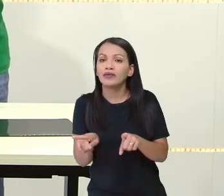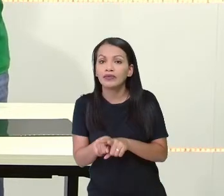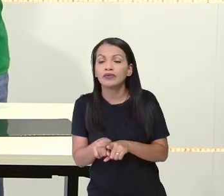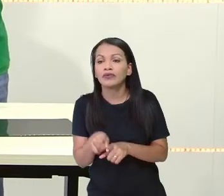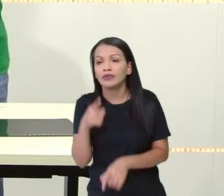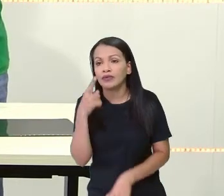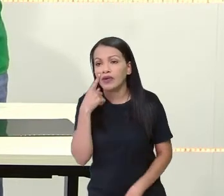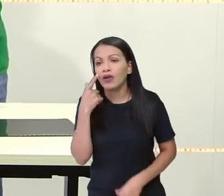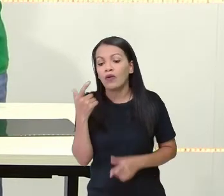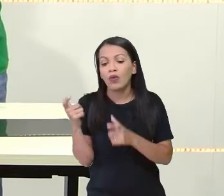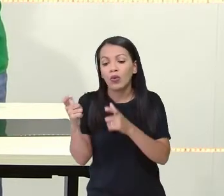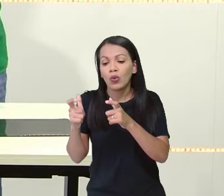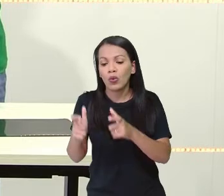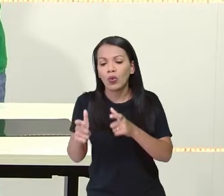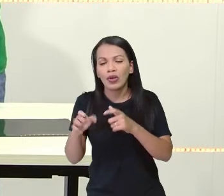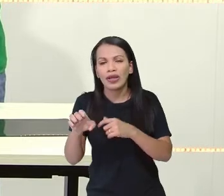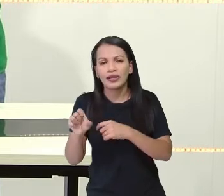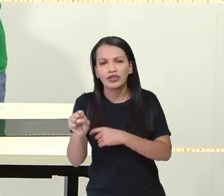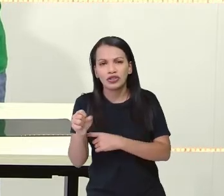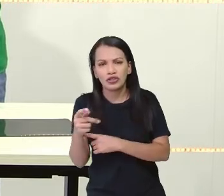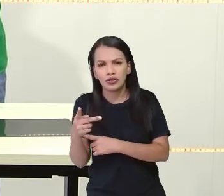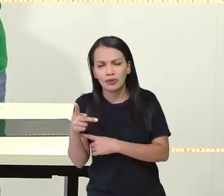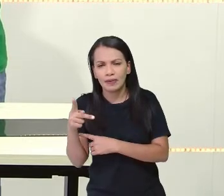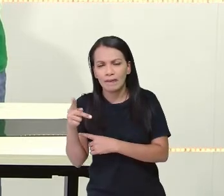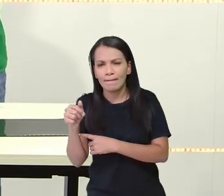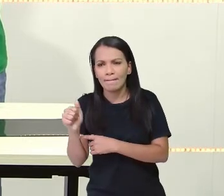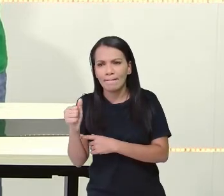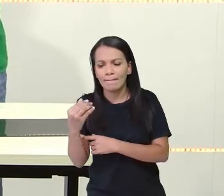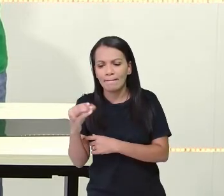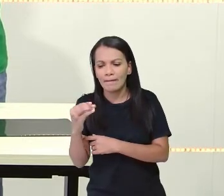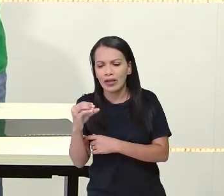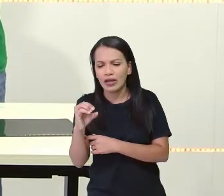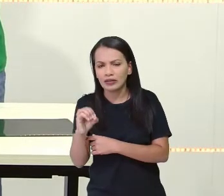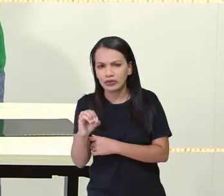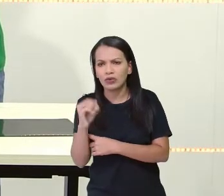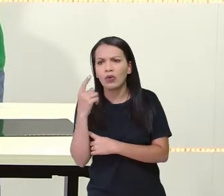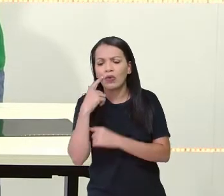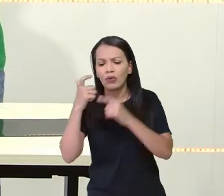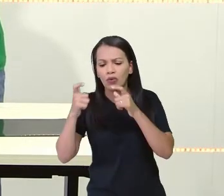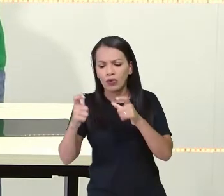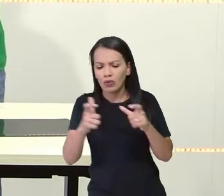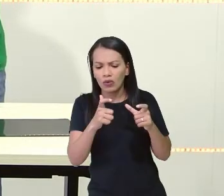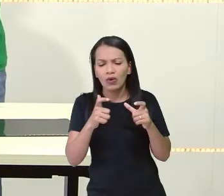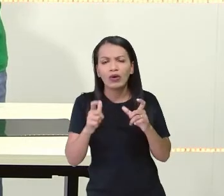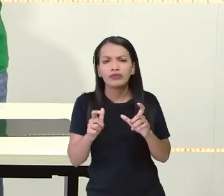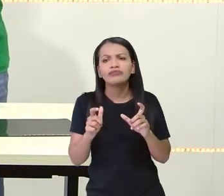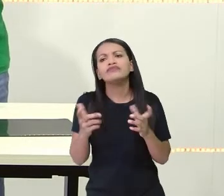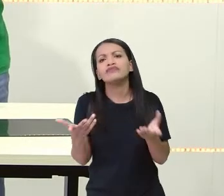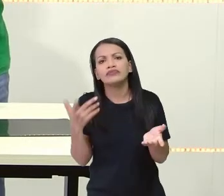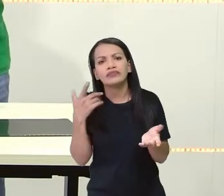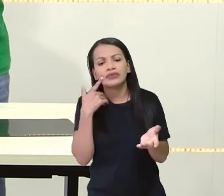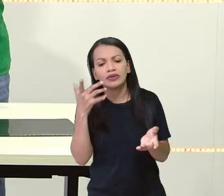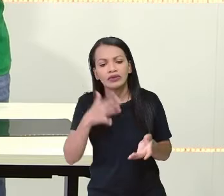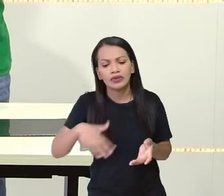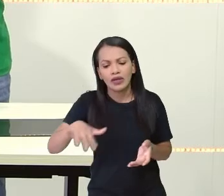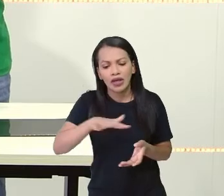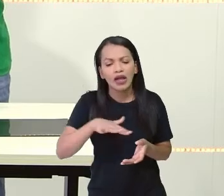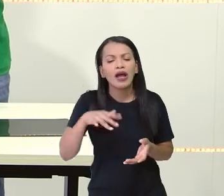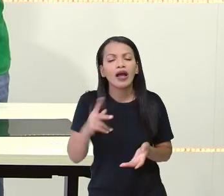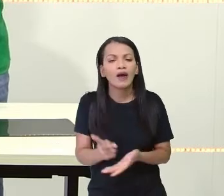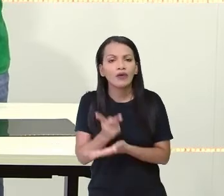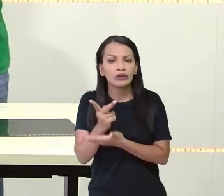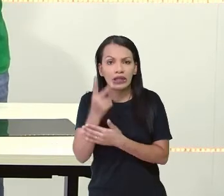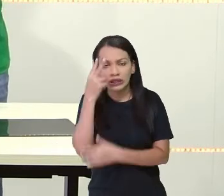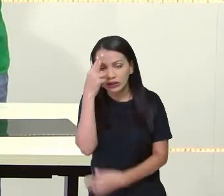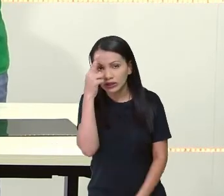o local onde acontece a história. Nesse caso, como eu vou trazer as pintinhas da galinha